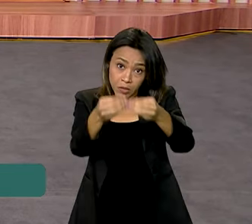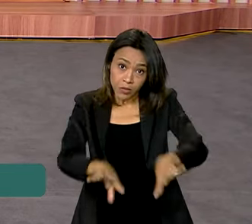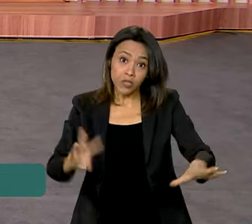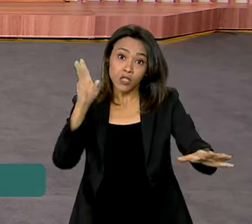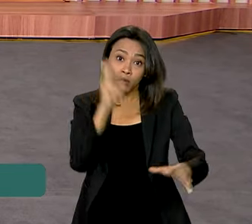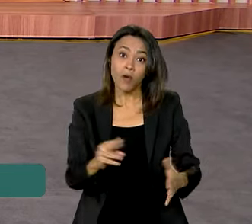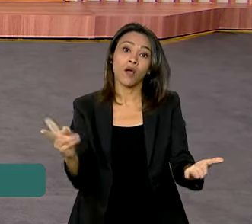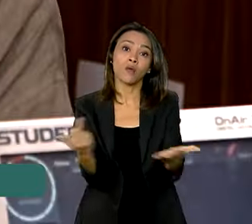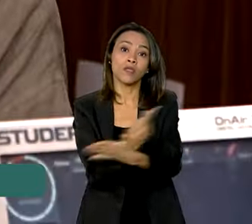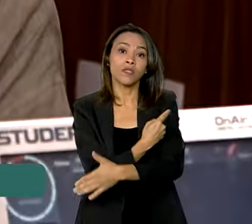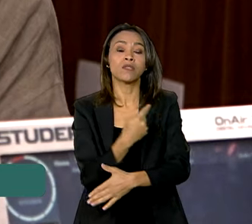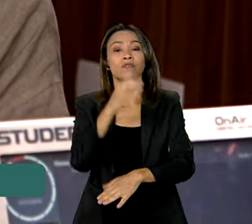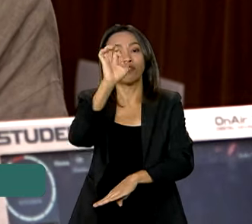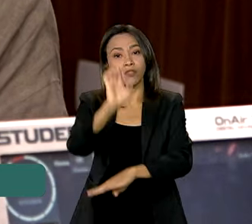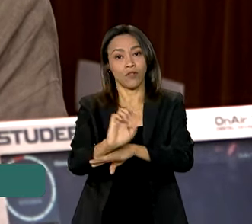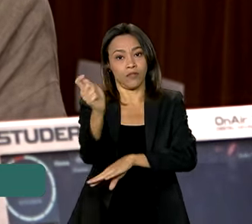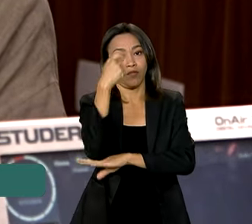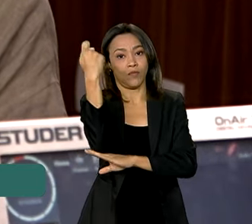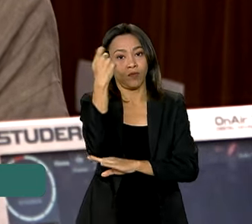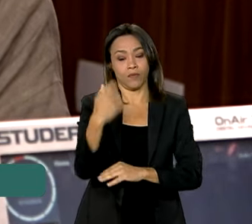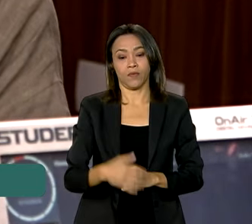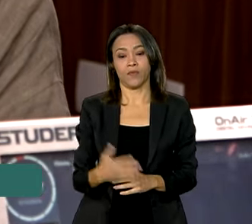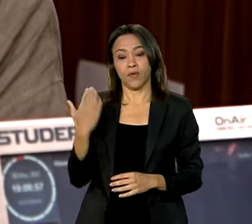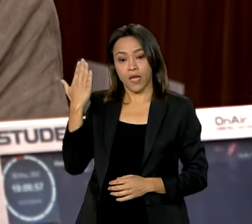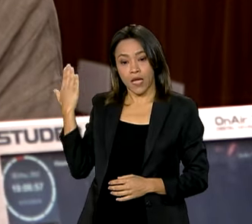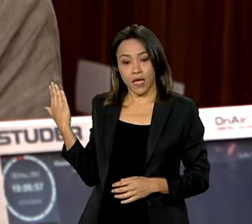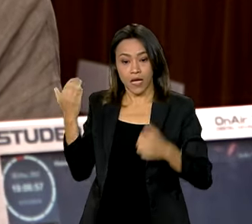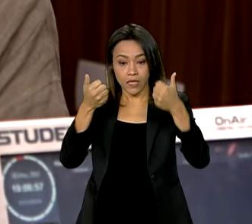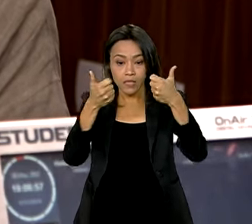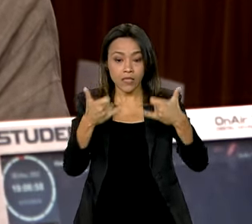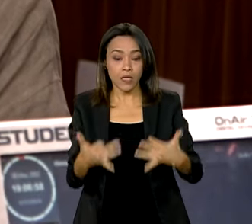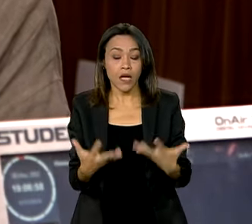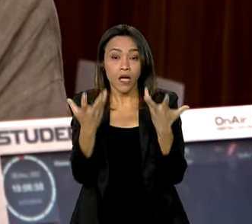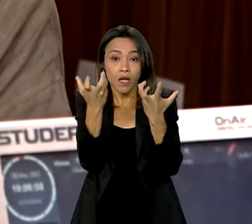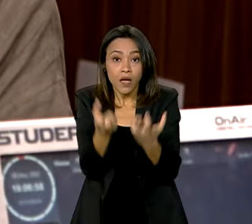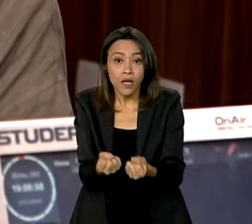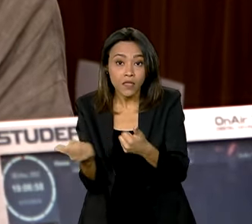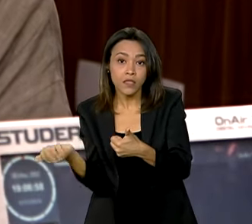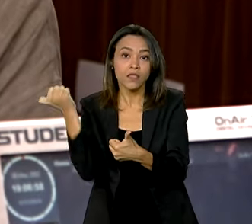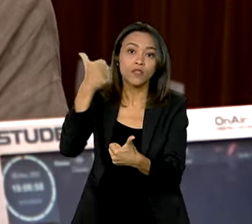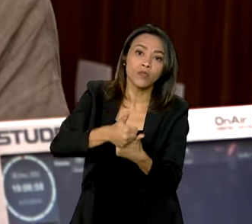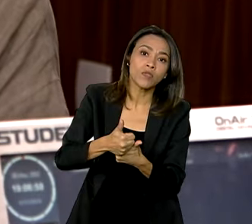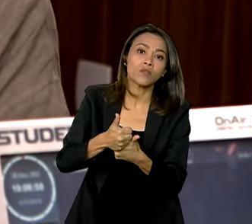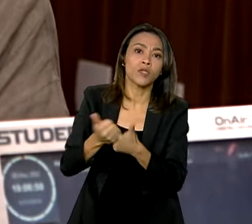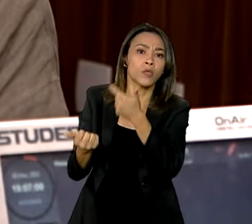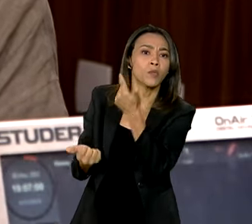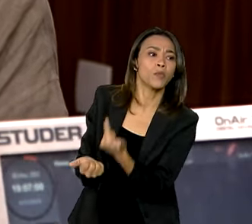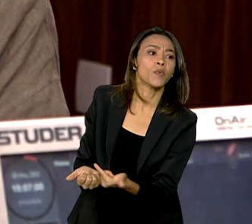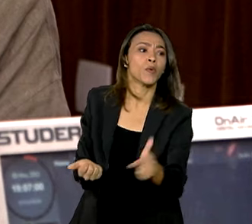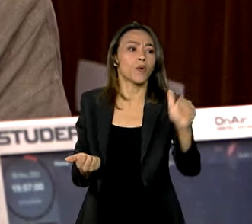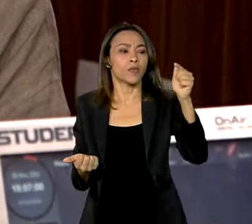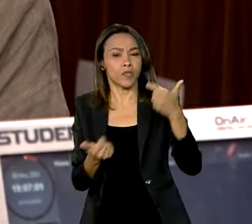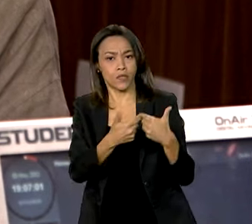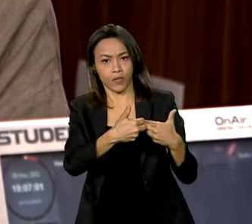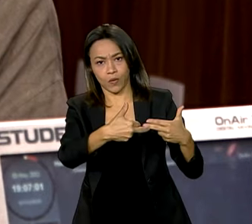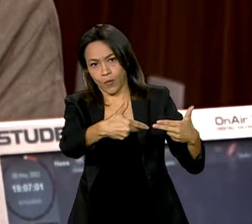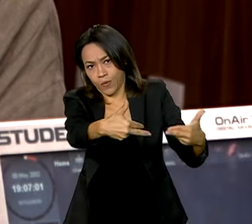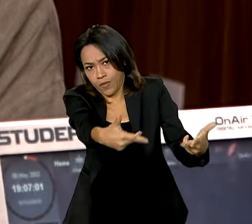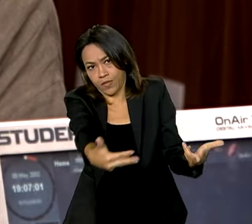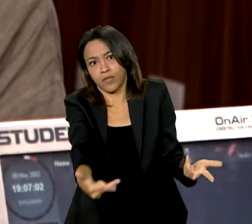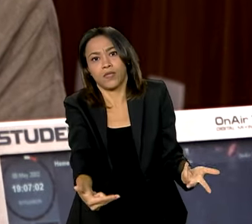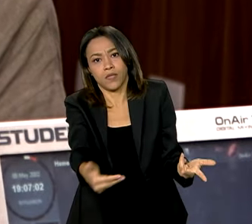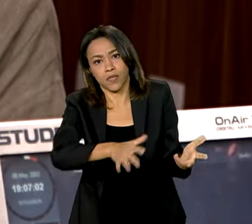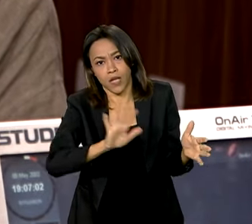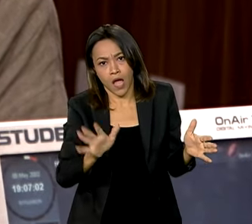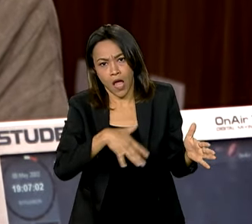Grande do Sul. Nós temos que substituir o que não pode por aquilo que são as novas atividades